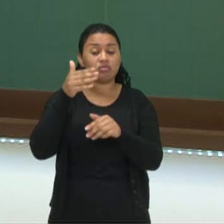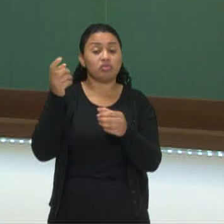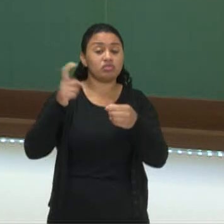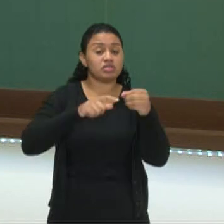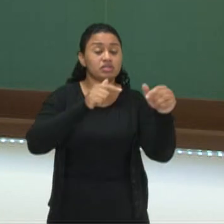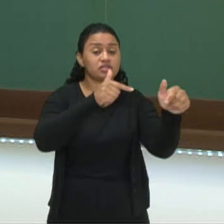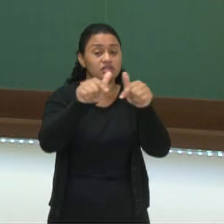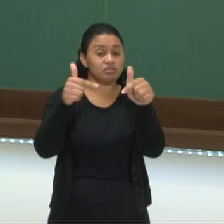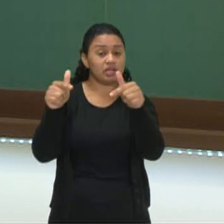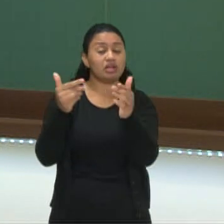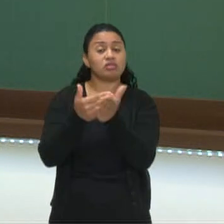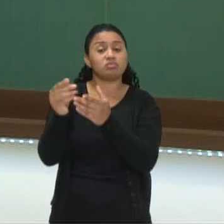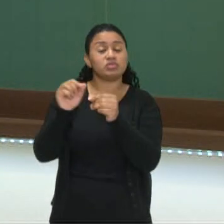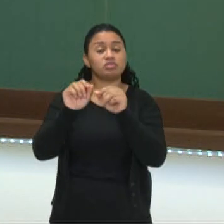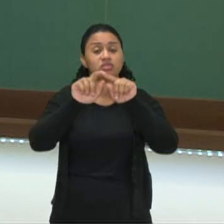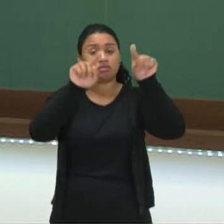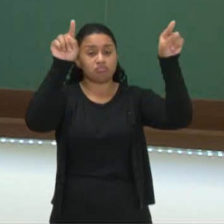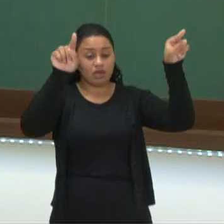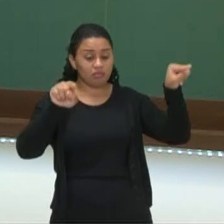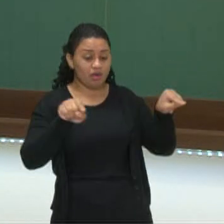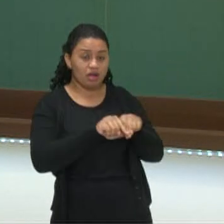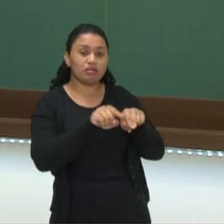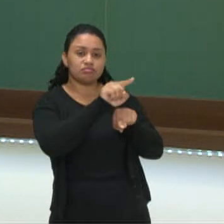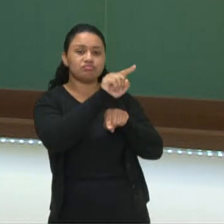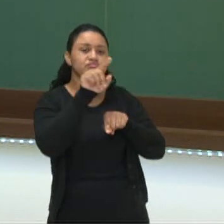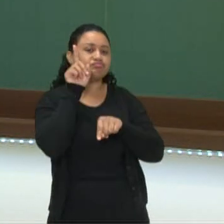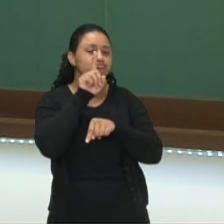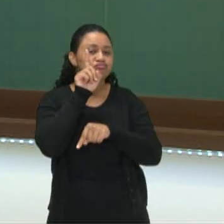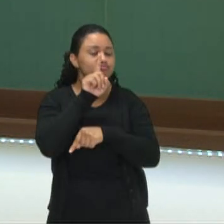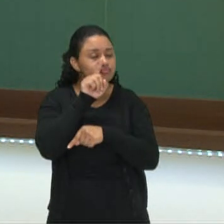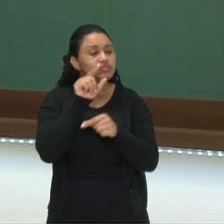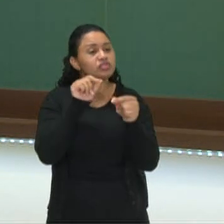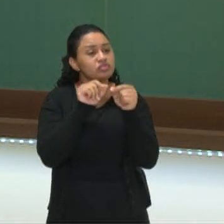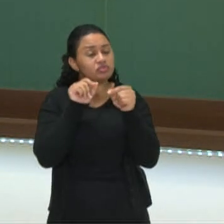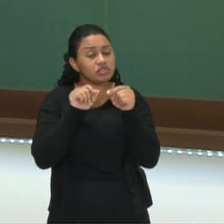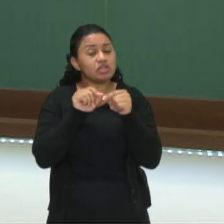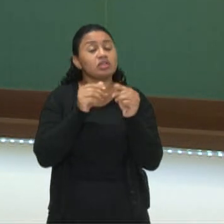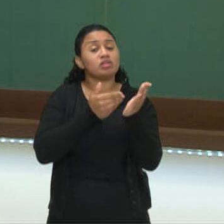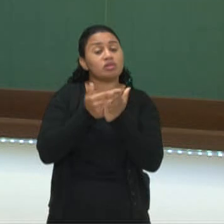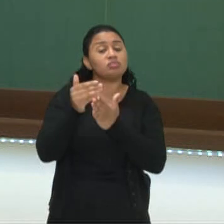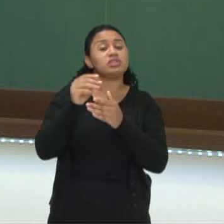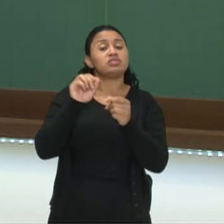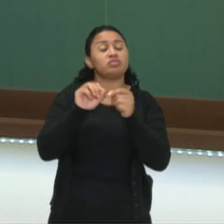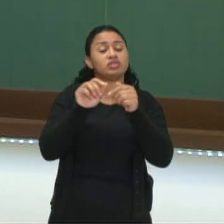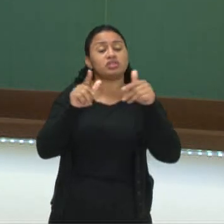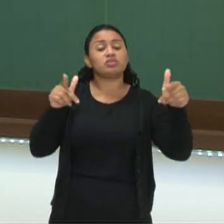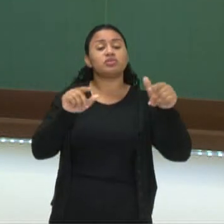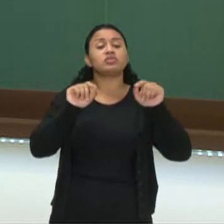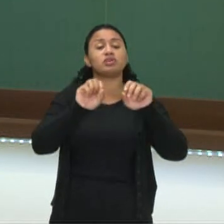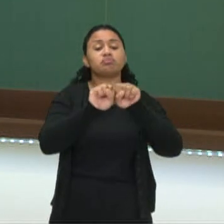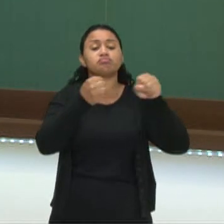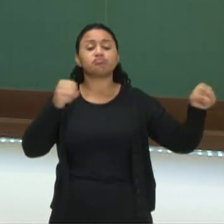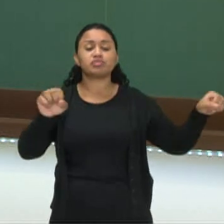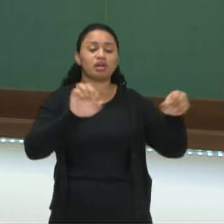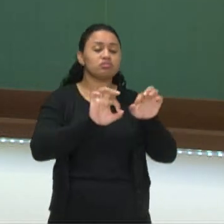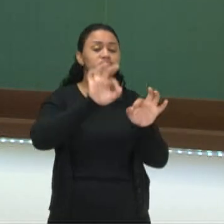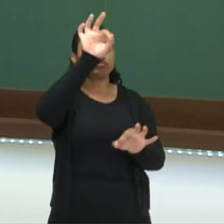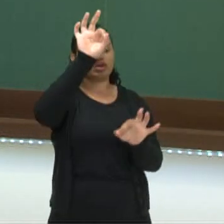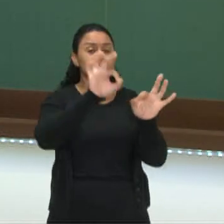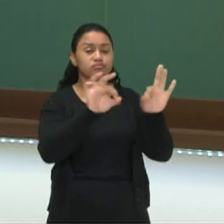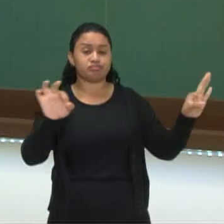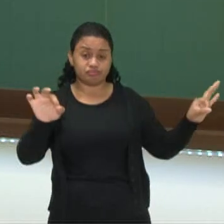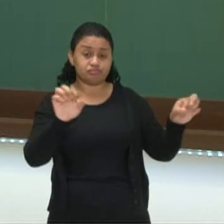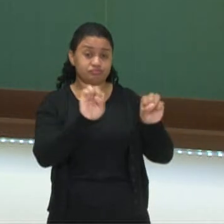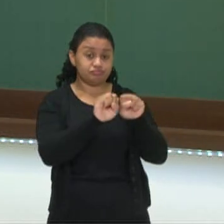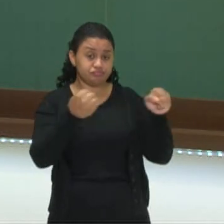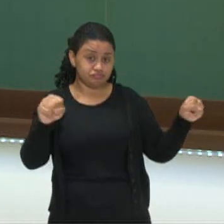começou a fazer vários murais pelos Estados Unidos. E fazendo esses murais, ele começa exatamente a exercer essa coisa das grandes dimensões. E